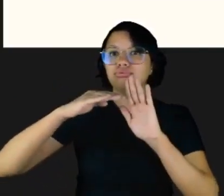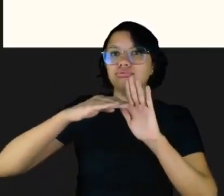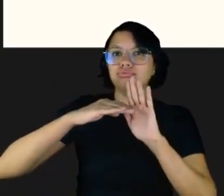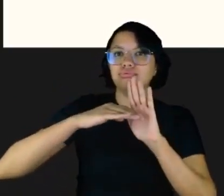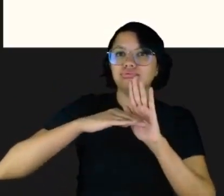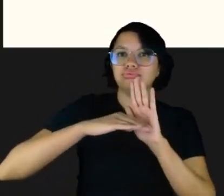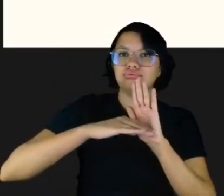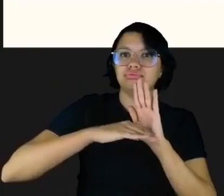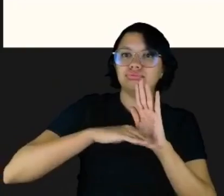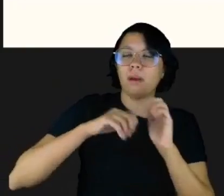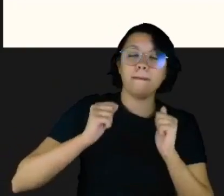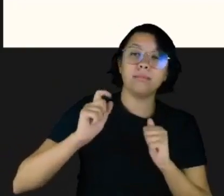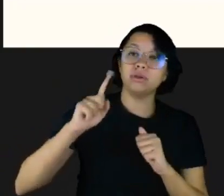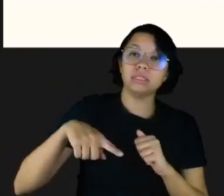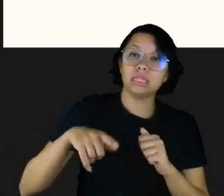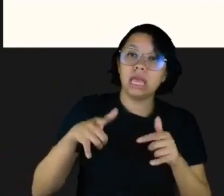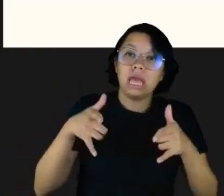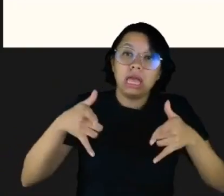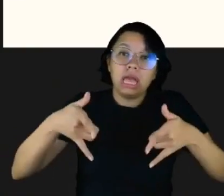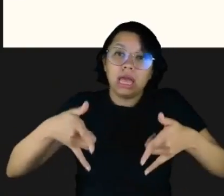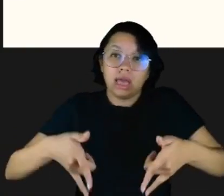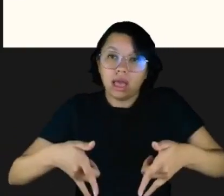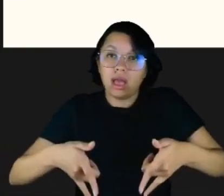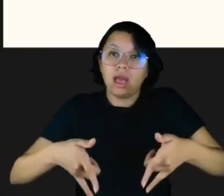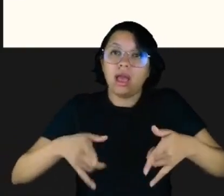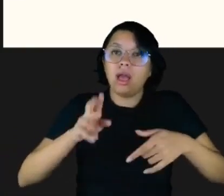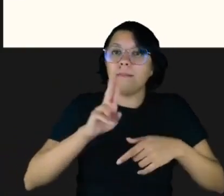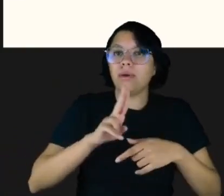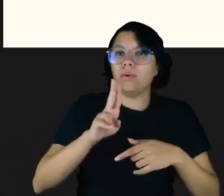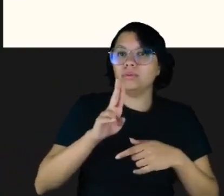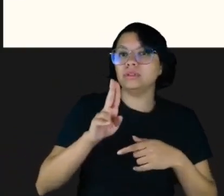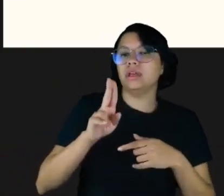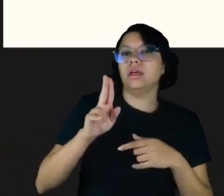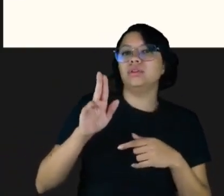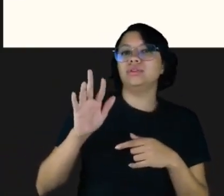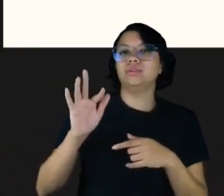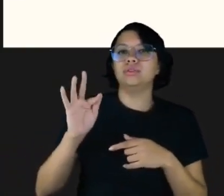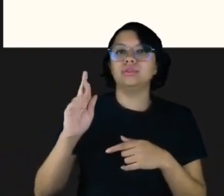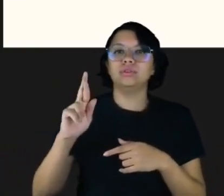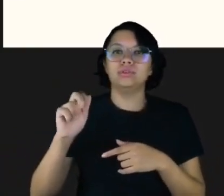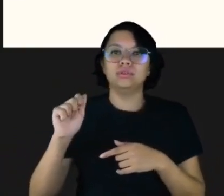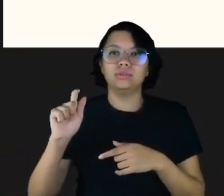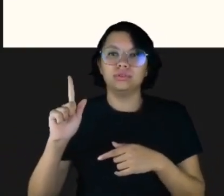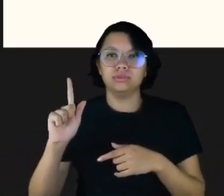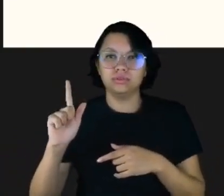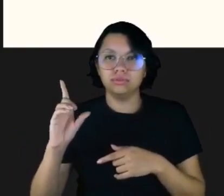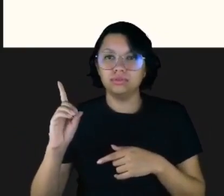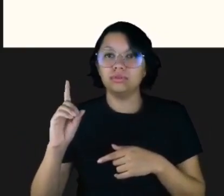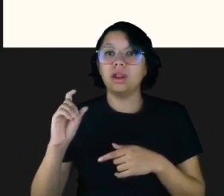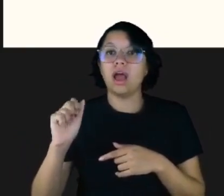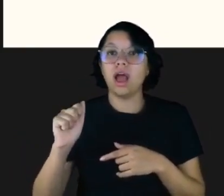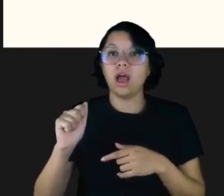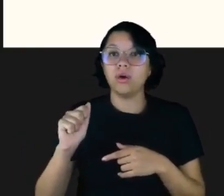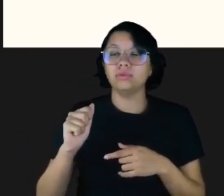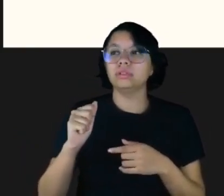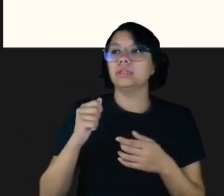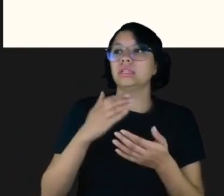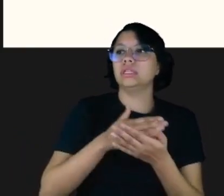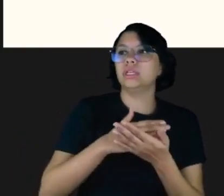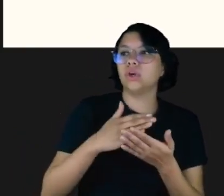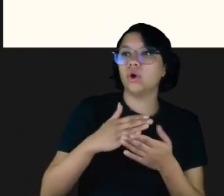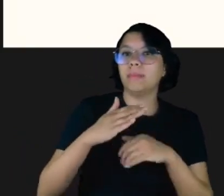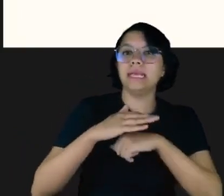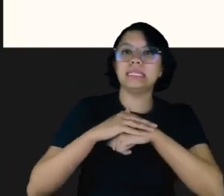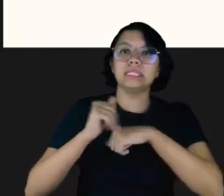estar acamado, usando fralda, não conseguindo alimentar. A gente tem muito idoso com demência que começa a chamar os filhos de